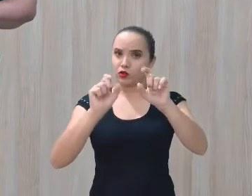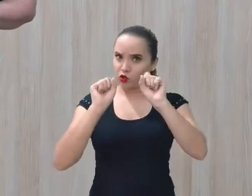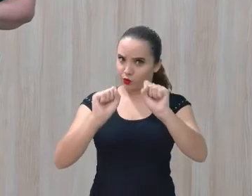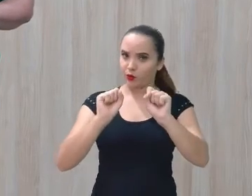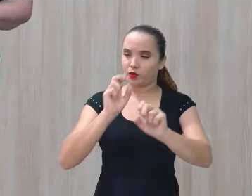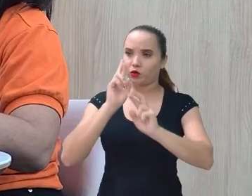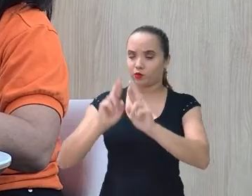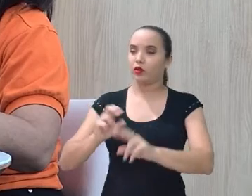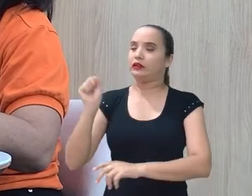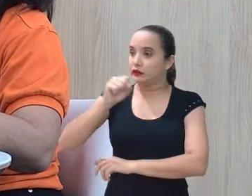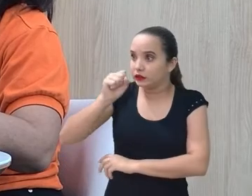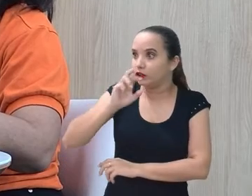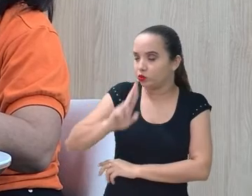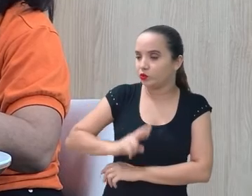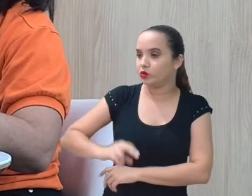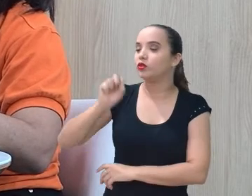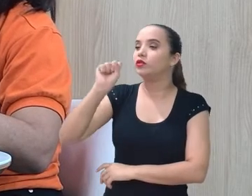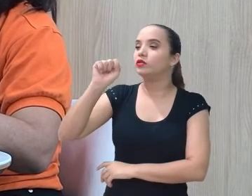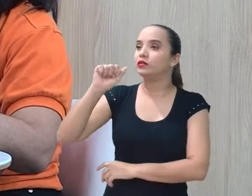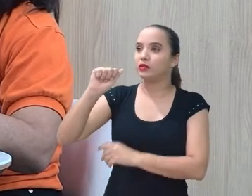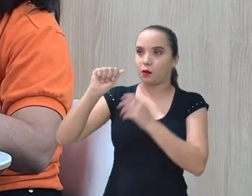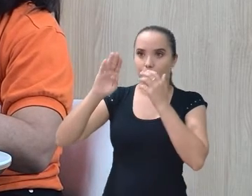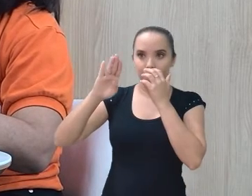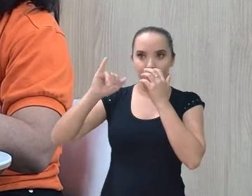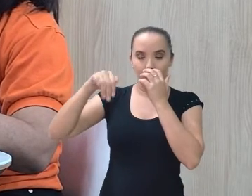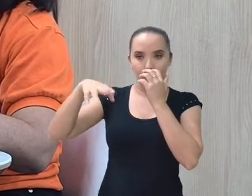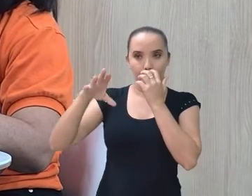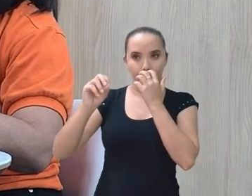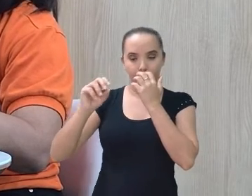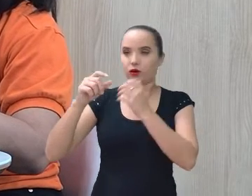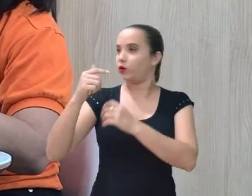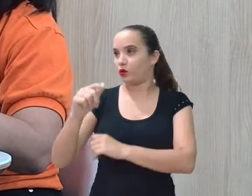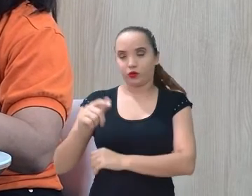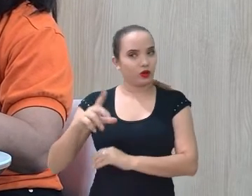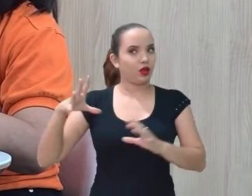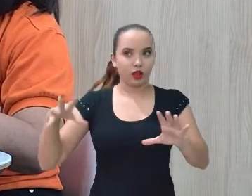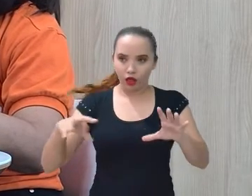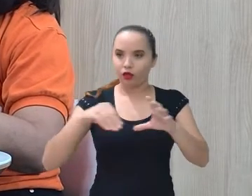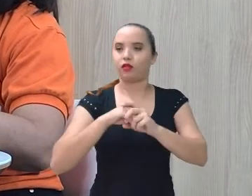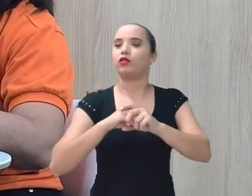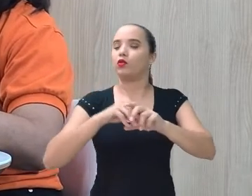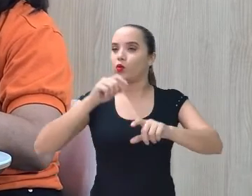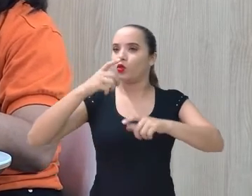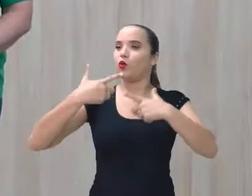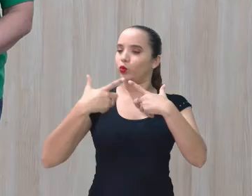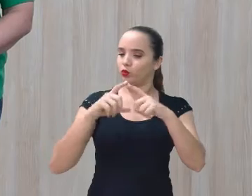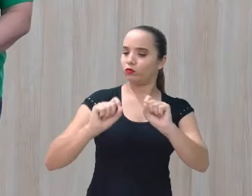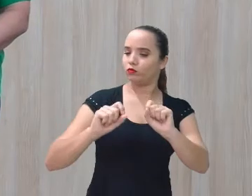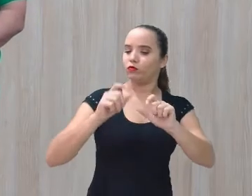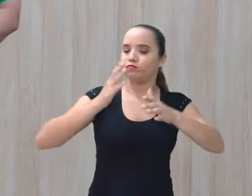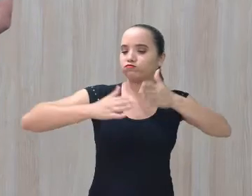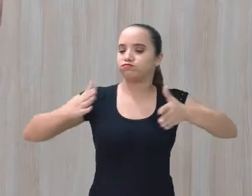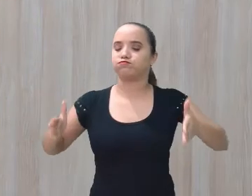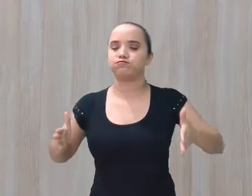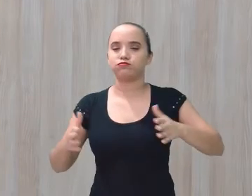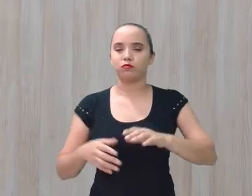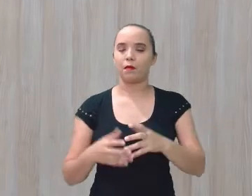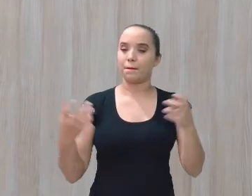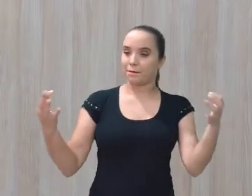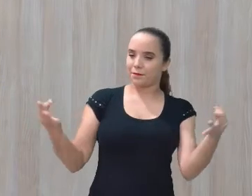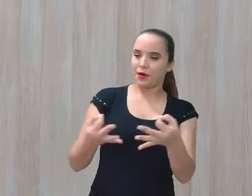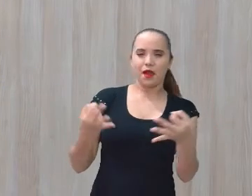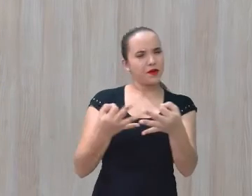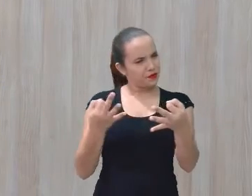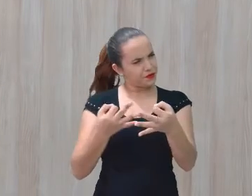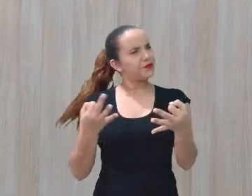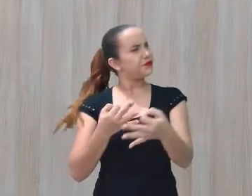Responderam. O Sabino respondeu que é da não padrão, o uso do tipo Massa, isso aí. Perfeito, Sabino. Por